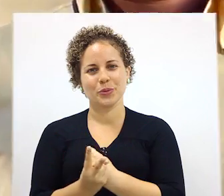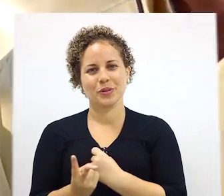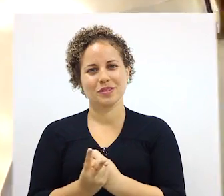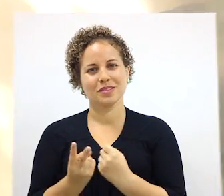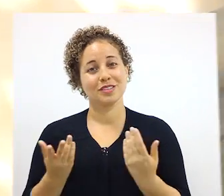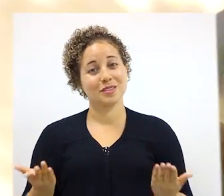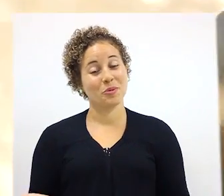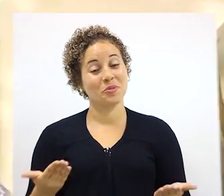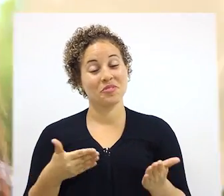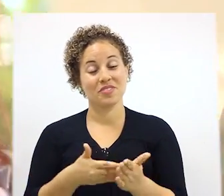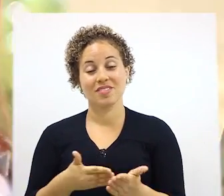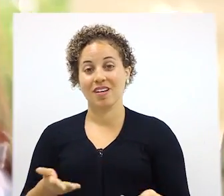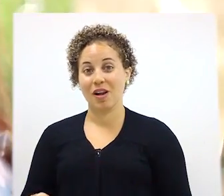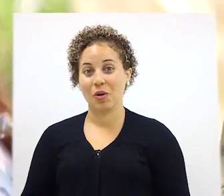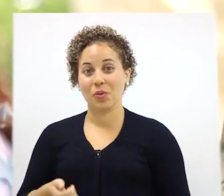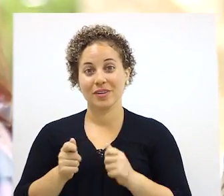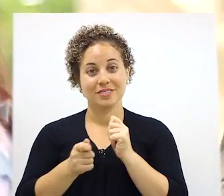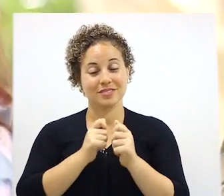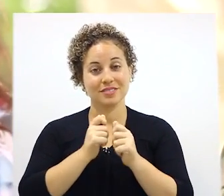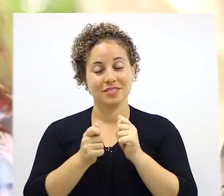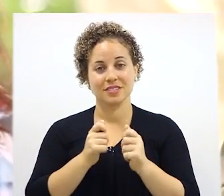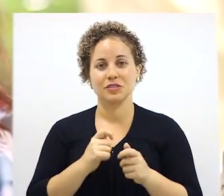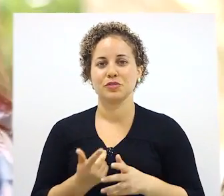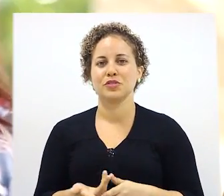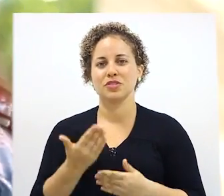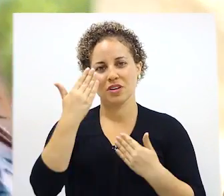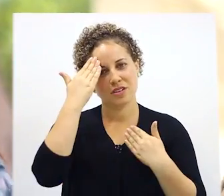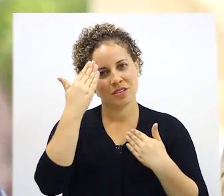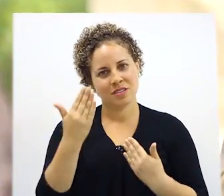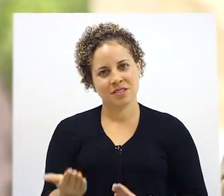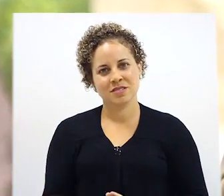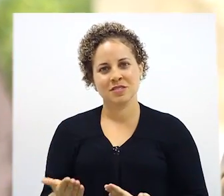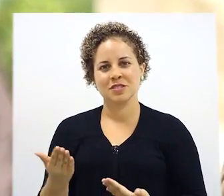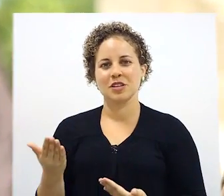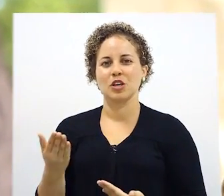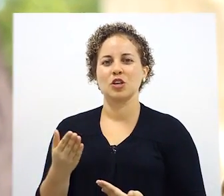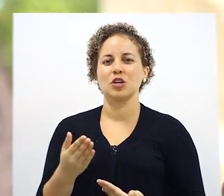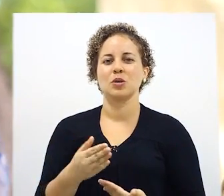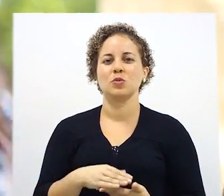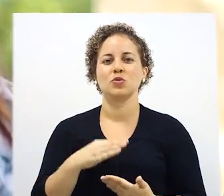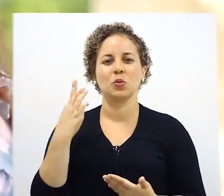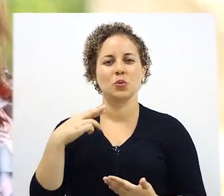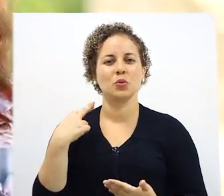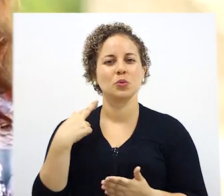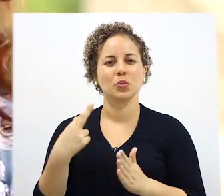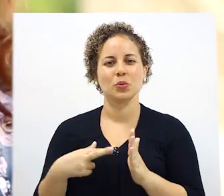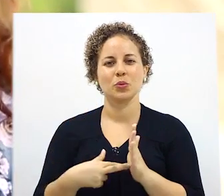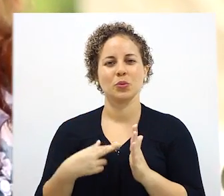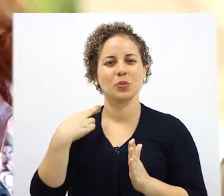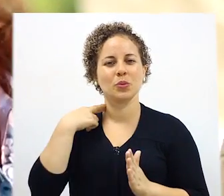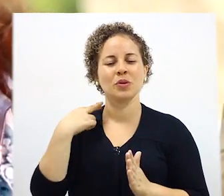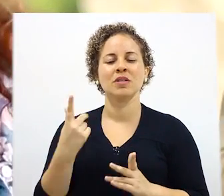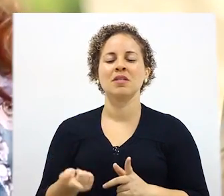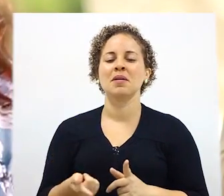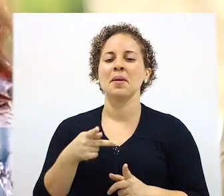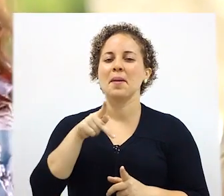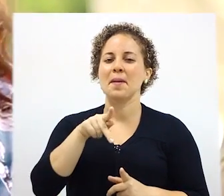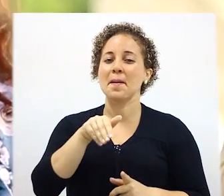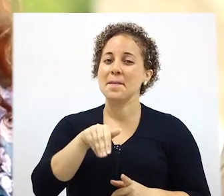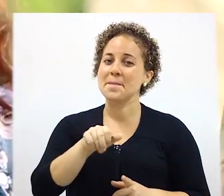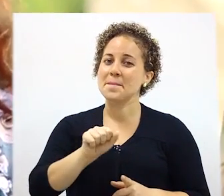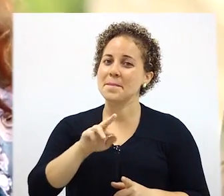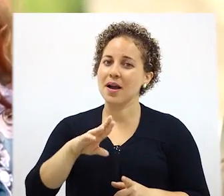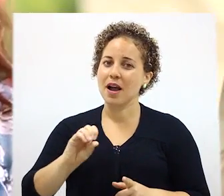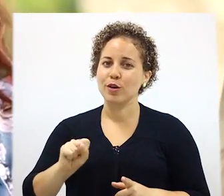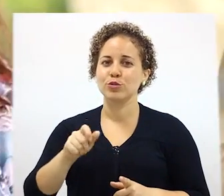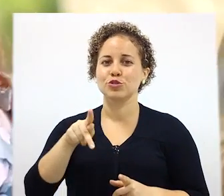vamos finalizando aqui a entrevista. Agradecemos muito a presença do Dr. Marcos Pedrosa e a sua disponibilidade, e eu tenho certeza